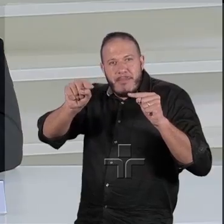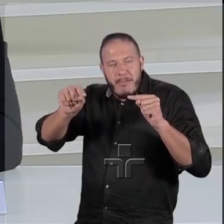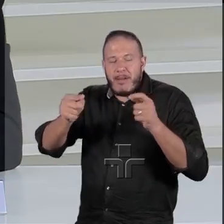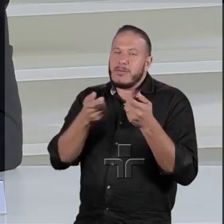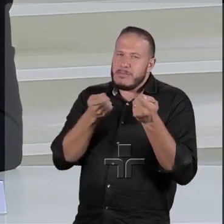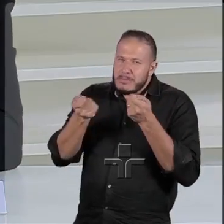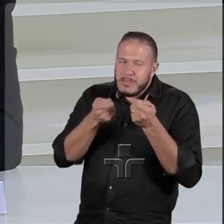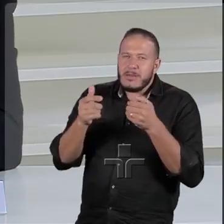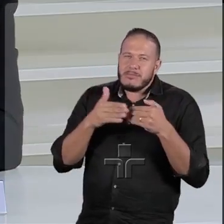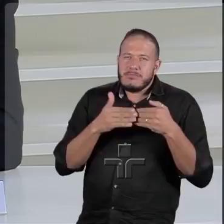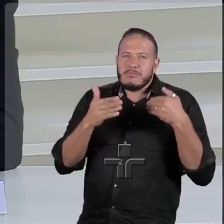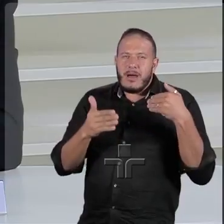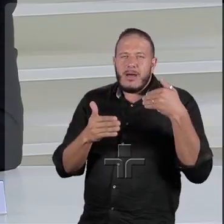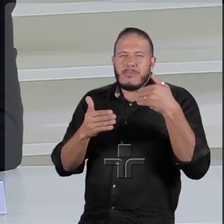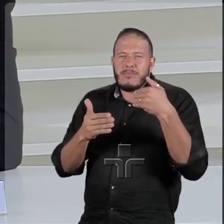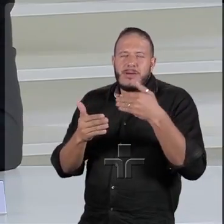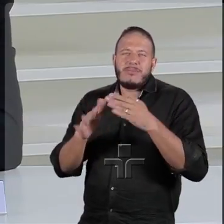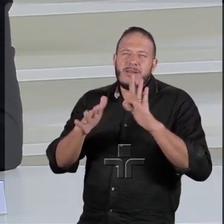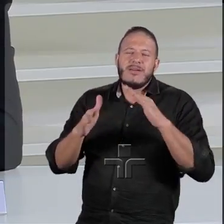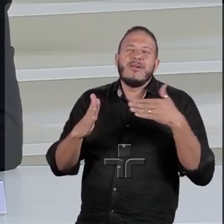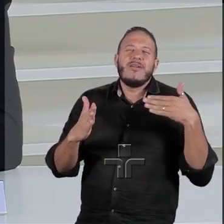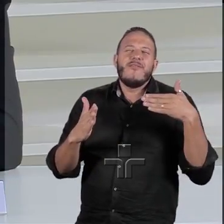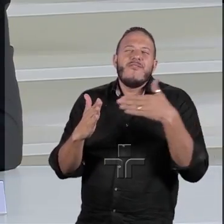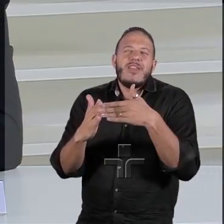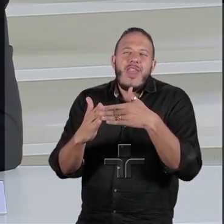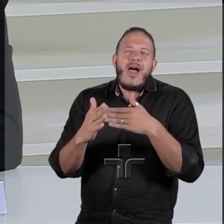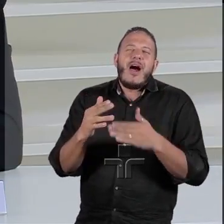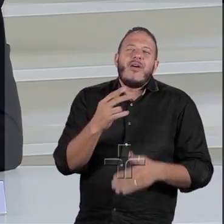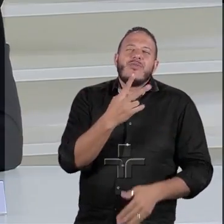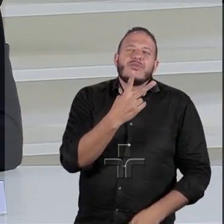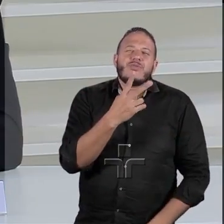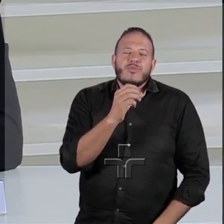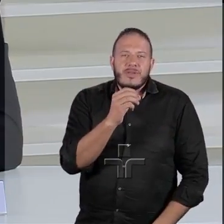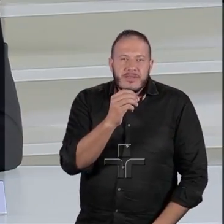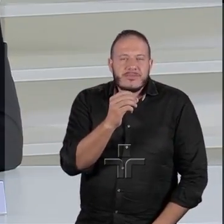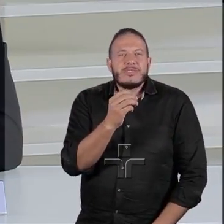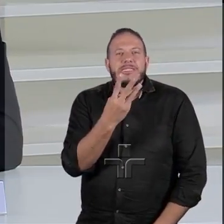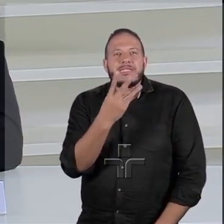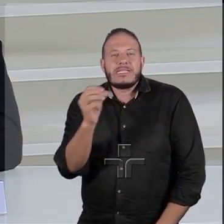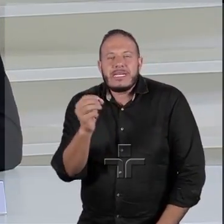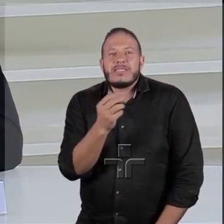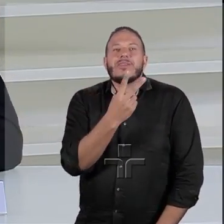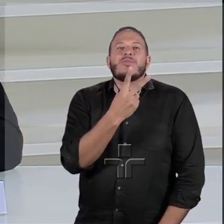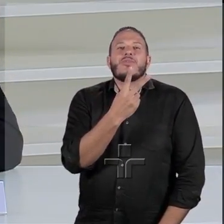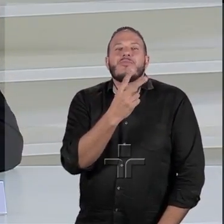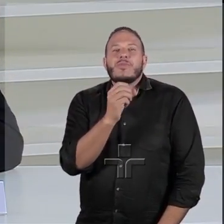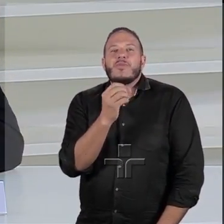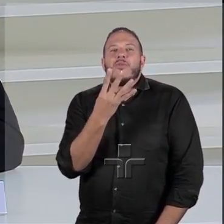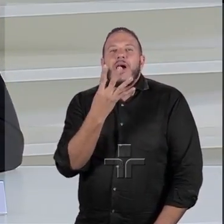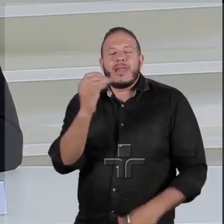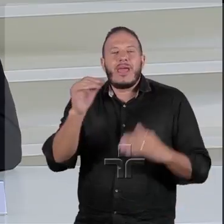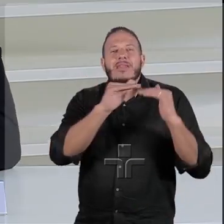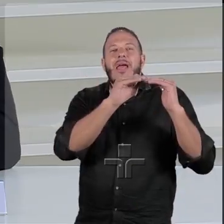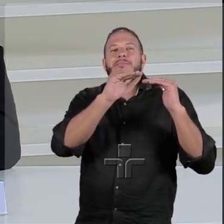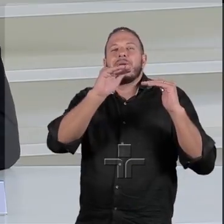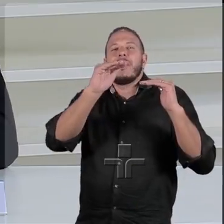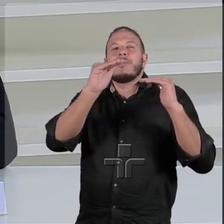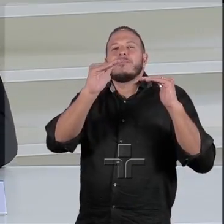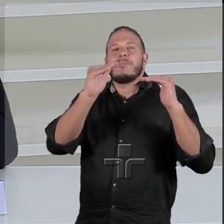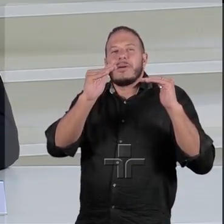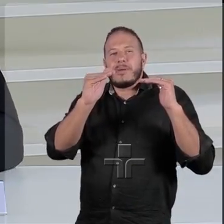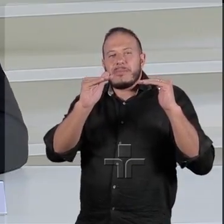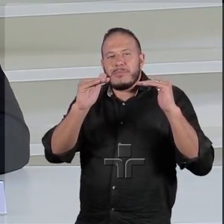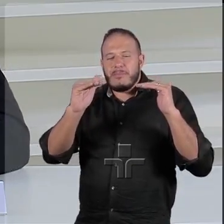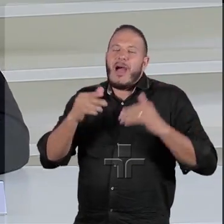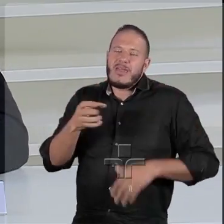já na década de final de 30 e 40, começa a cair mesmo o déficit e aí vira residual. E aí entra um